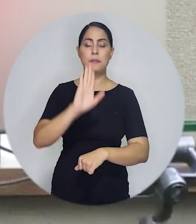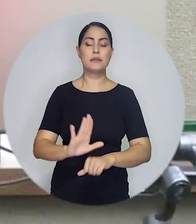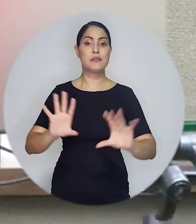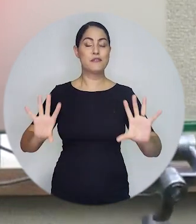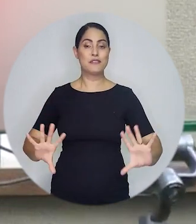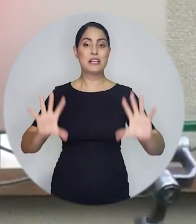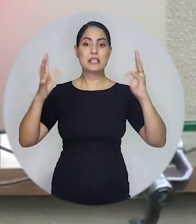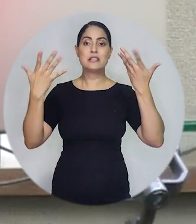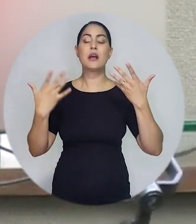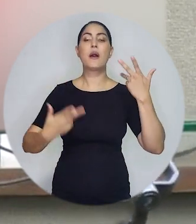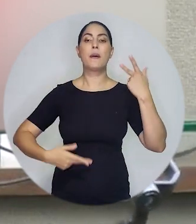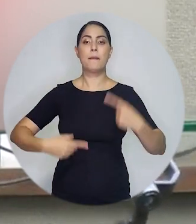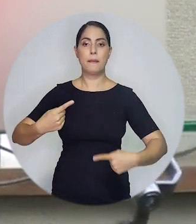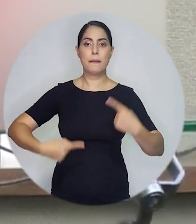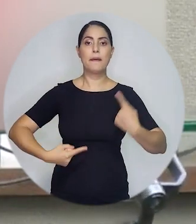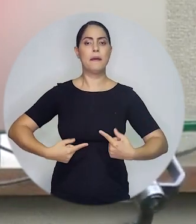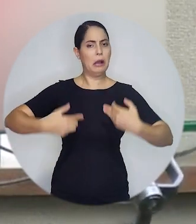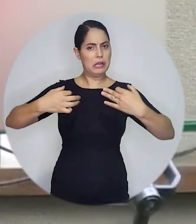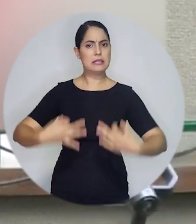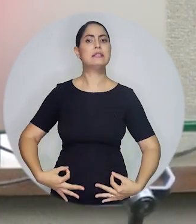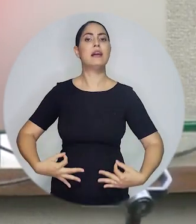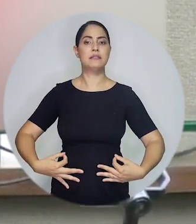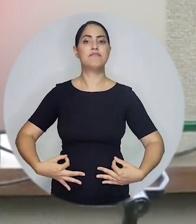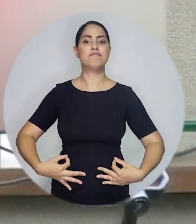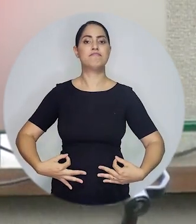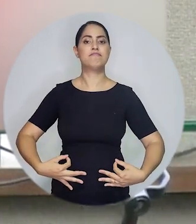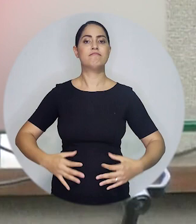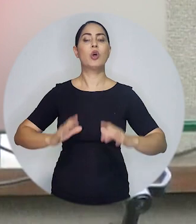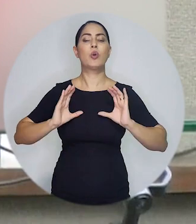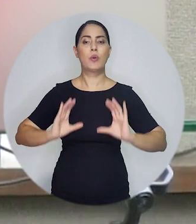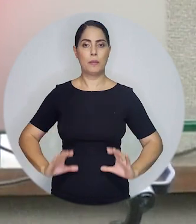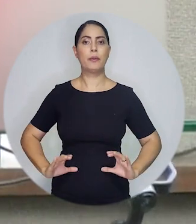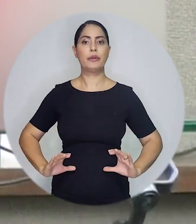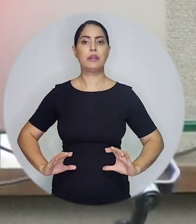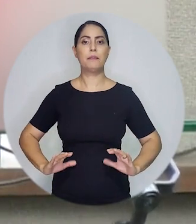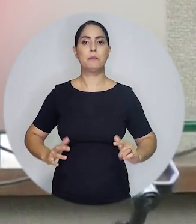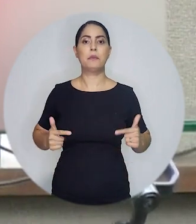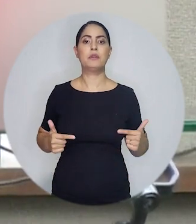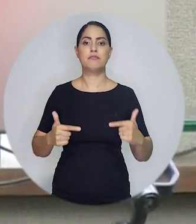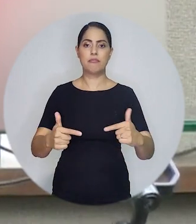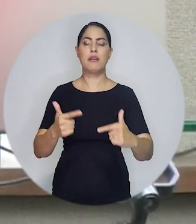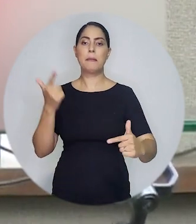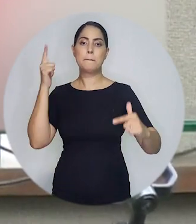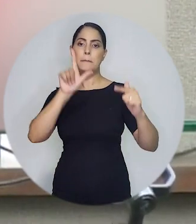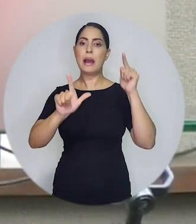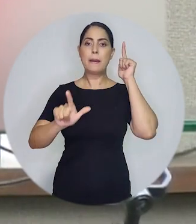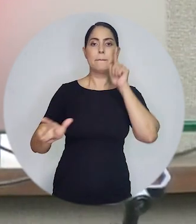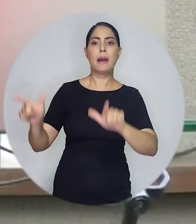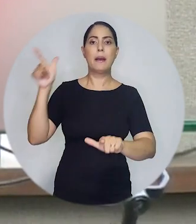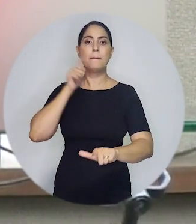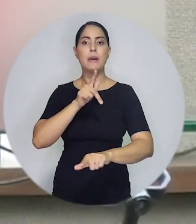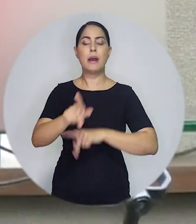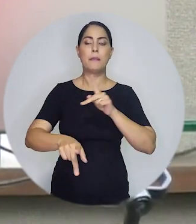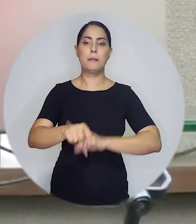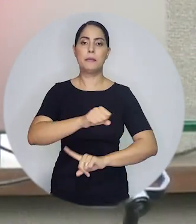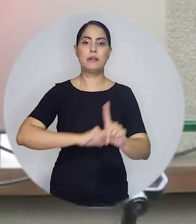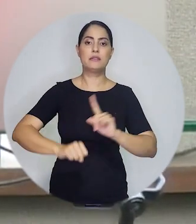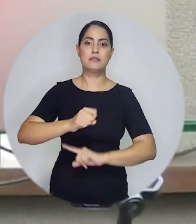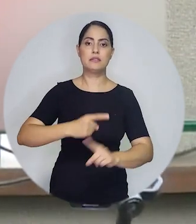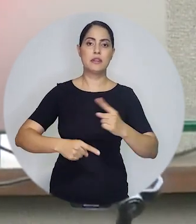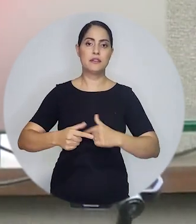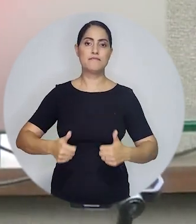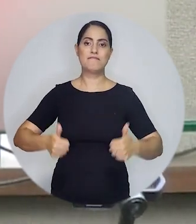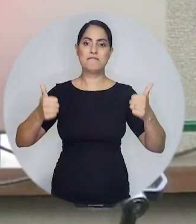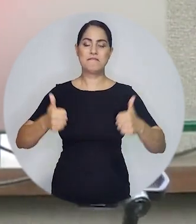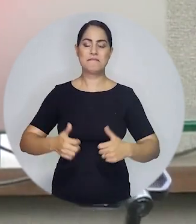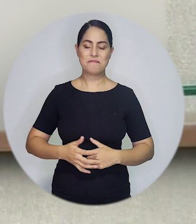quem se dirige a festejar o comportamento politicamente correto e capaz de gerar elevados ganhos para